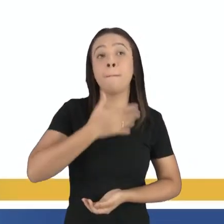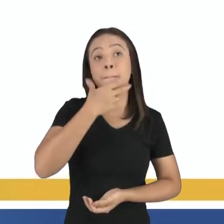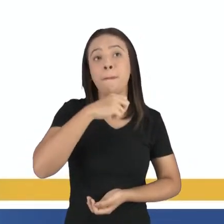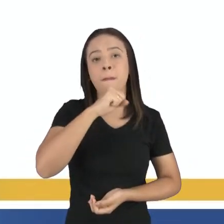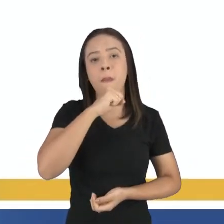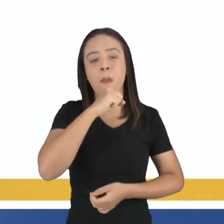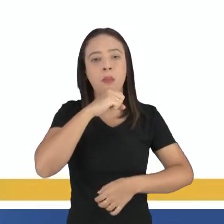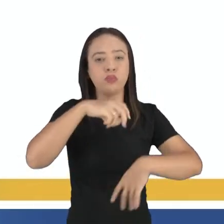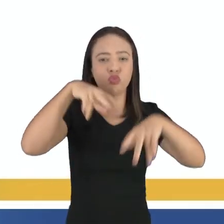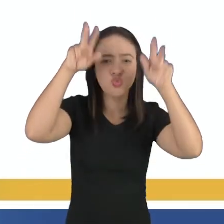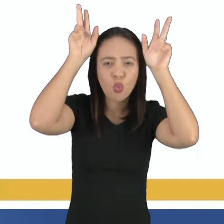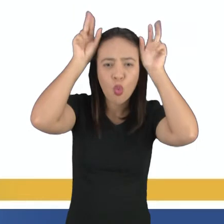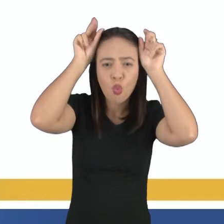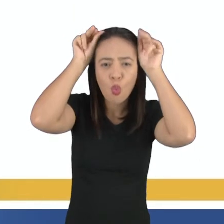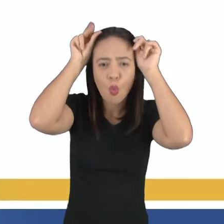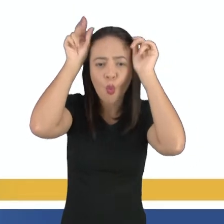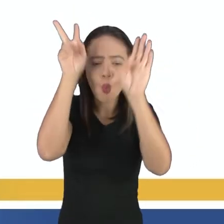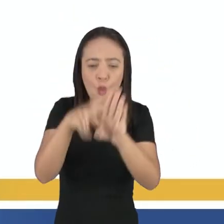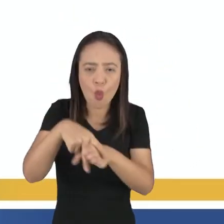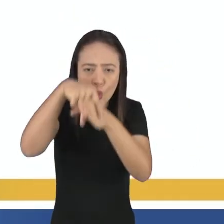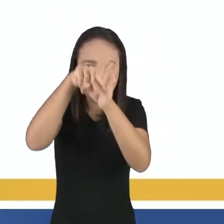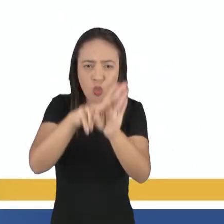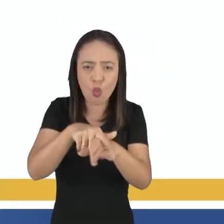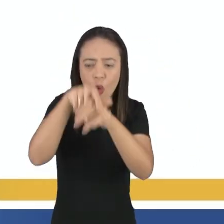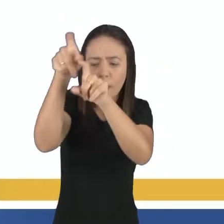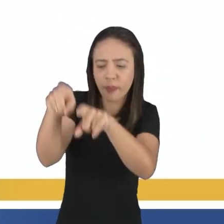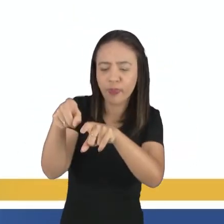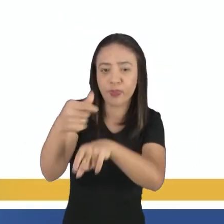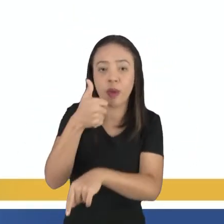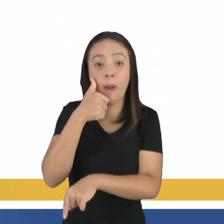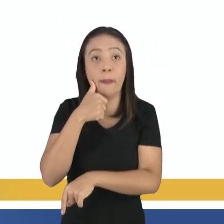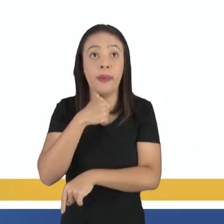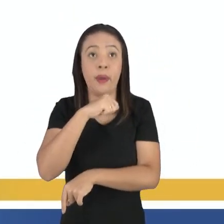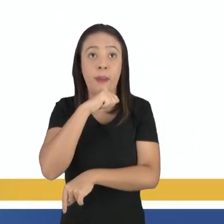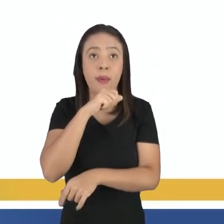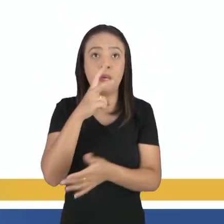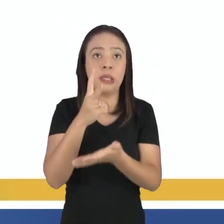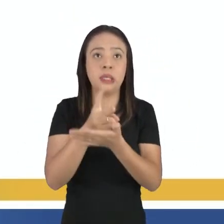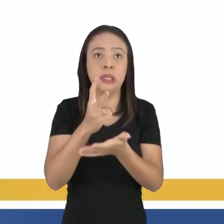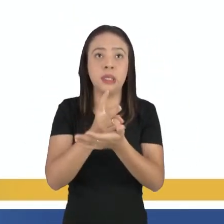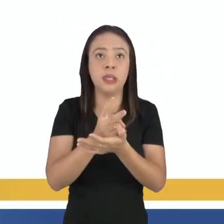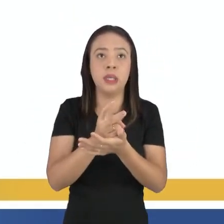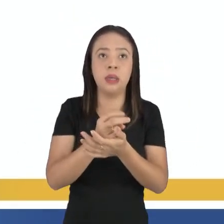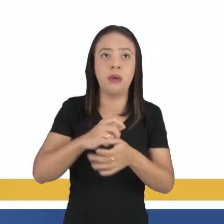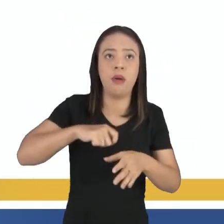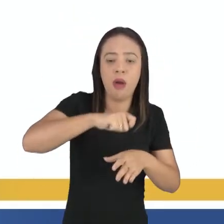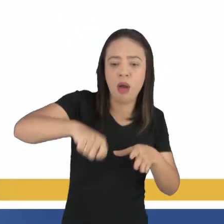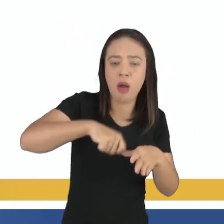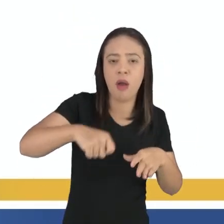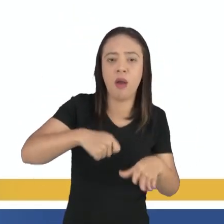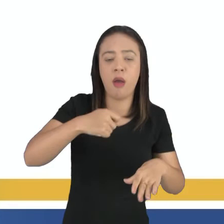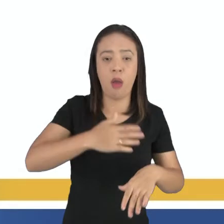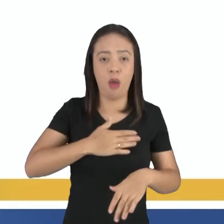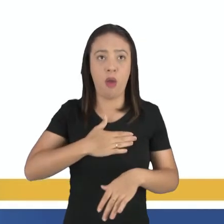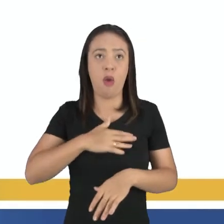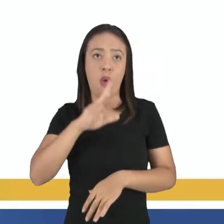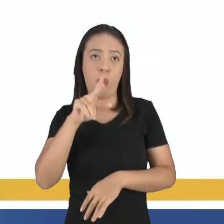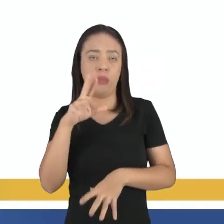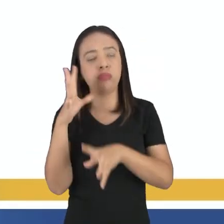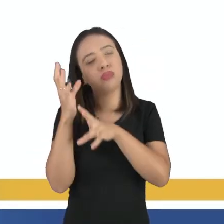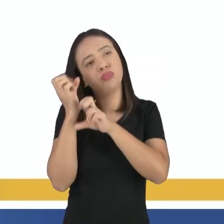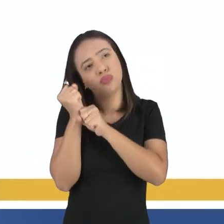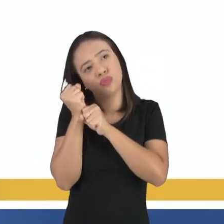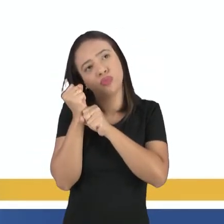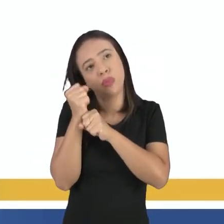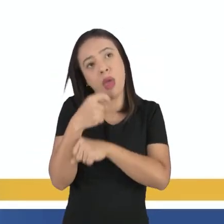montava a cavalo, ia para o campo. Minha mãe ficava sentada cozendo. Meu irmão pequeno